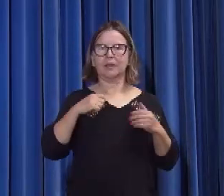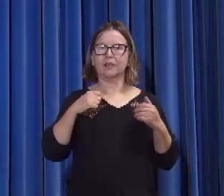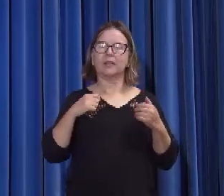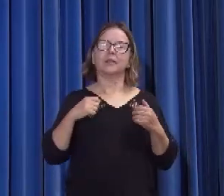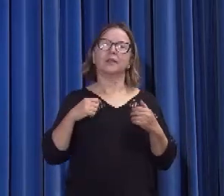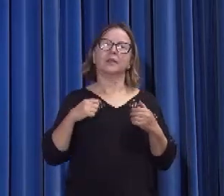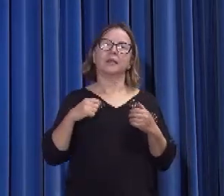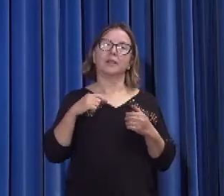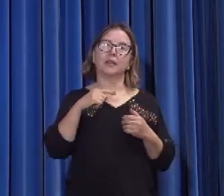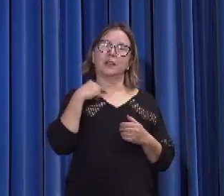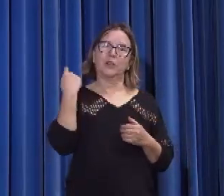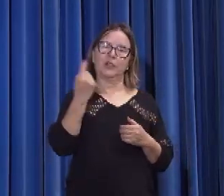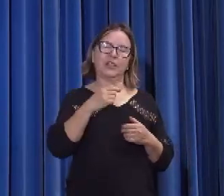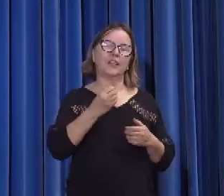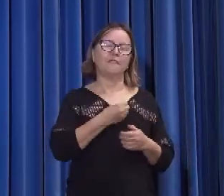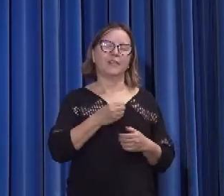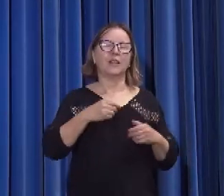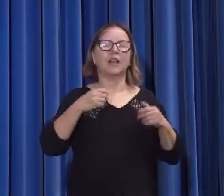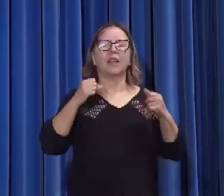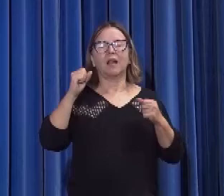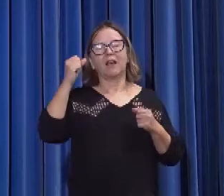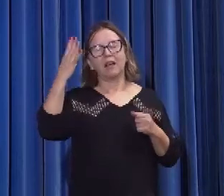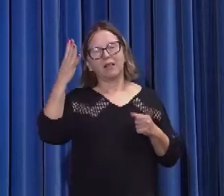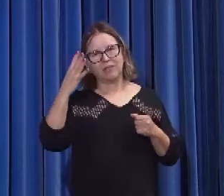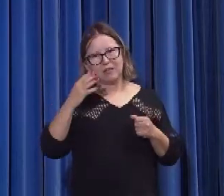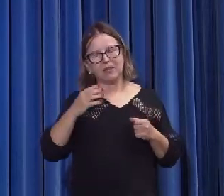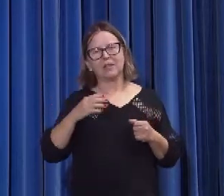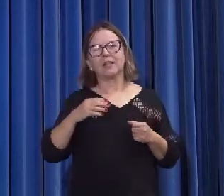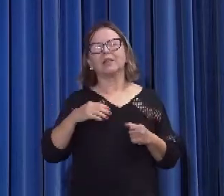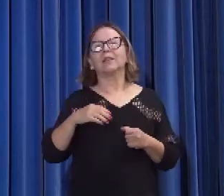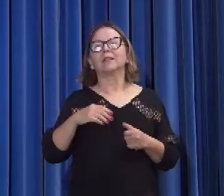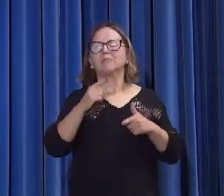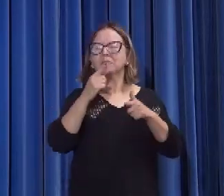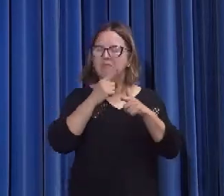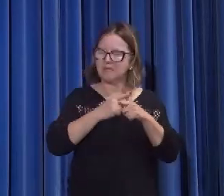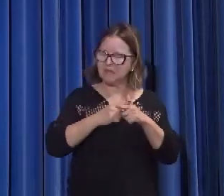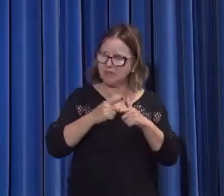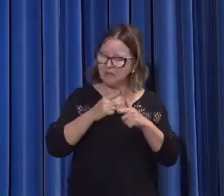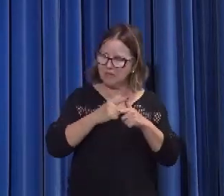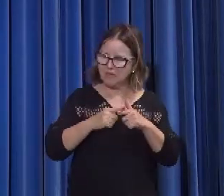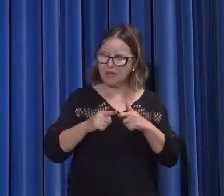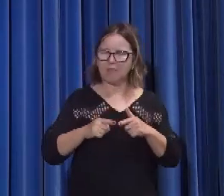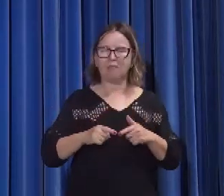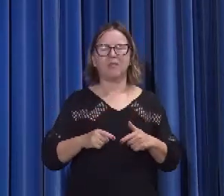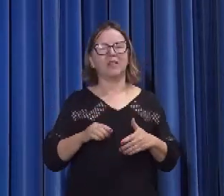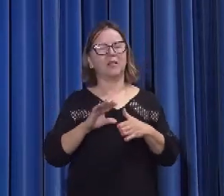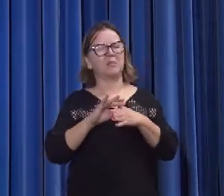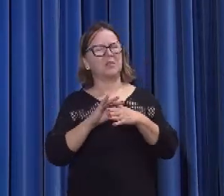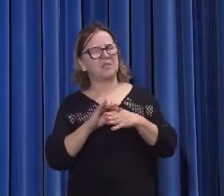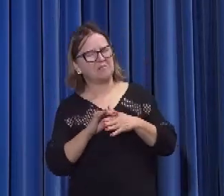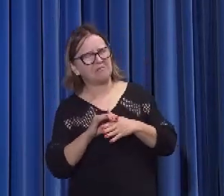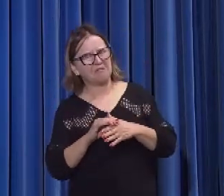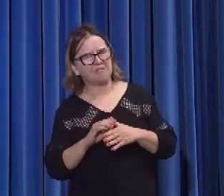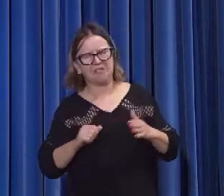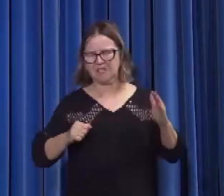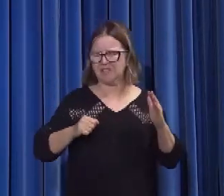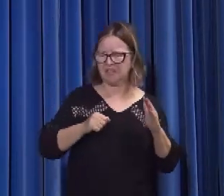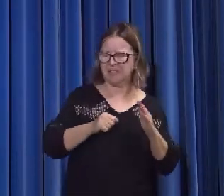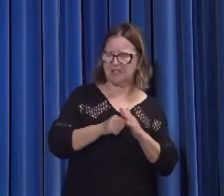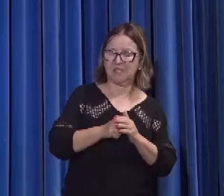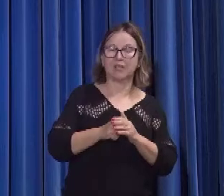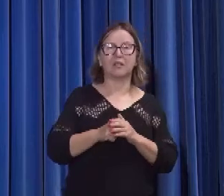provações. Seja porque somos humanos, todos enfrentam enfermidades, acidentes, tragédias. Seja porque